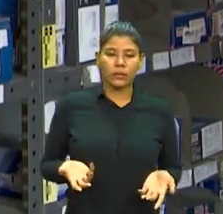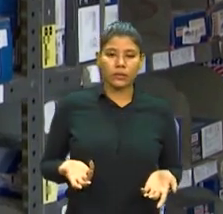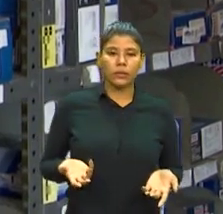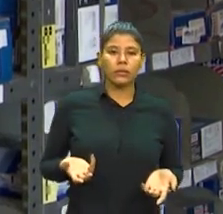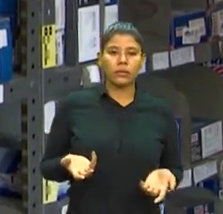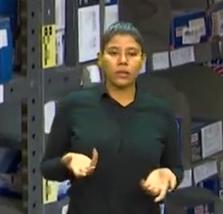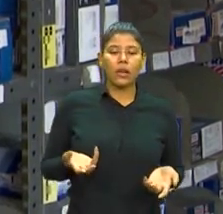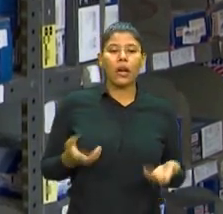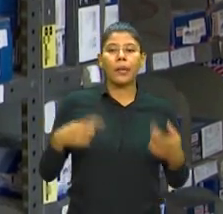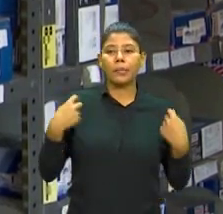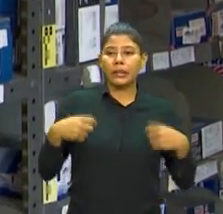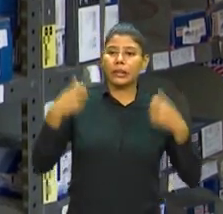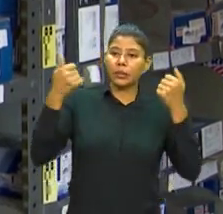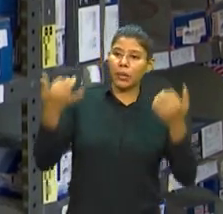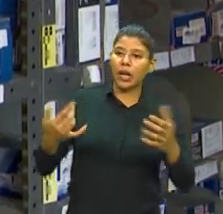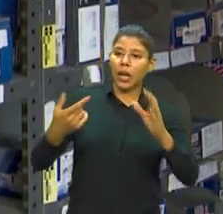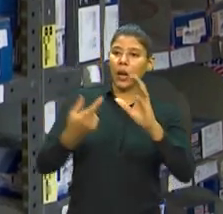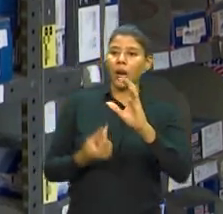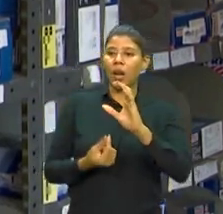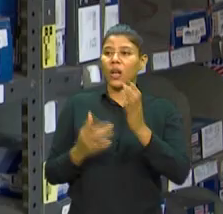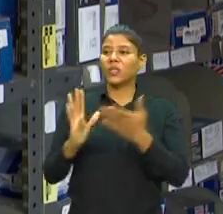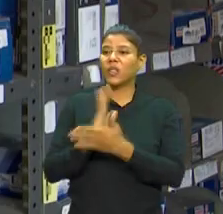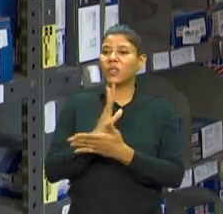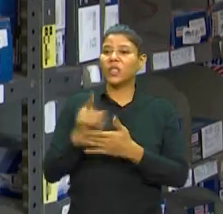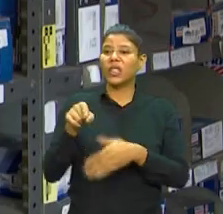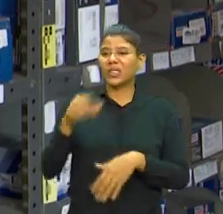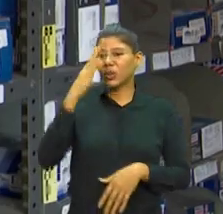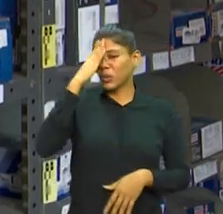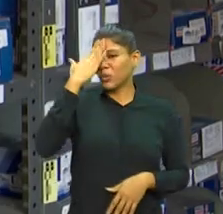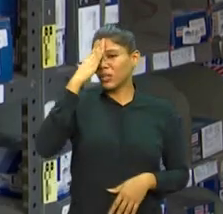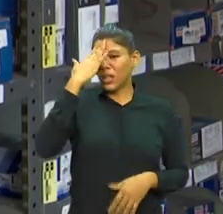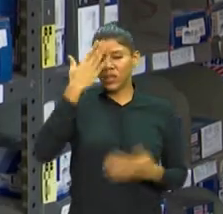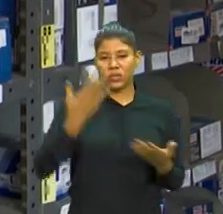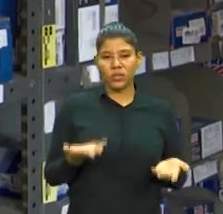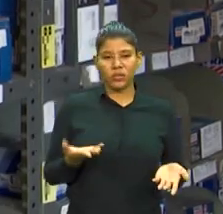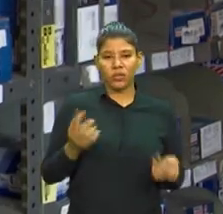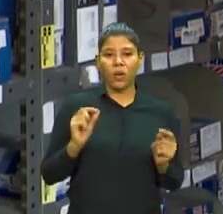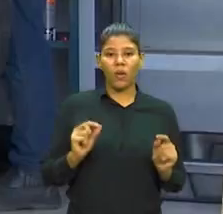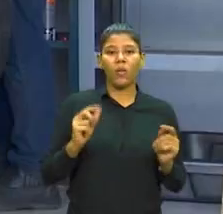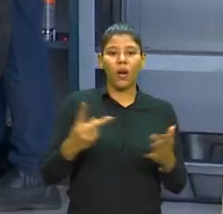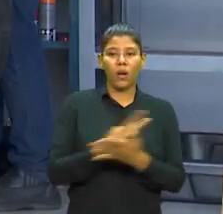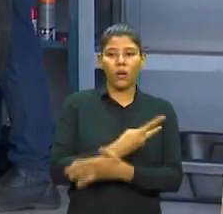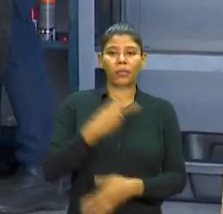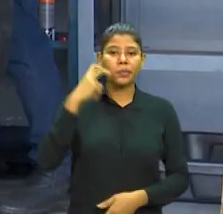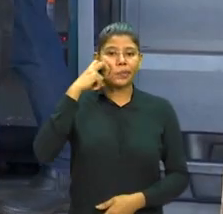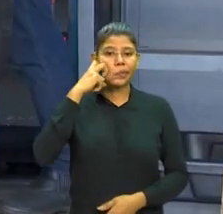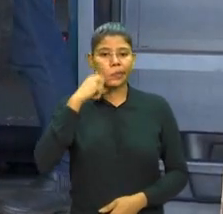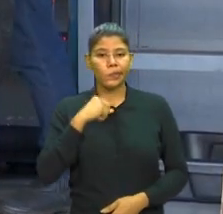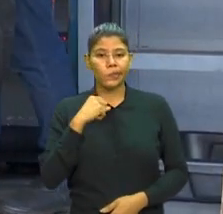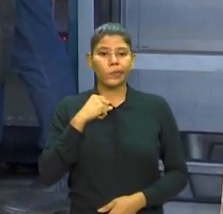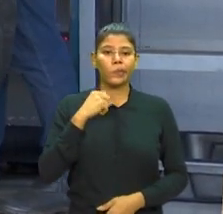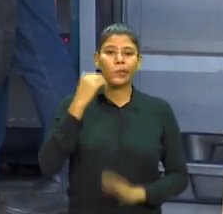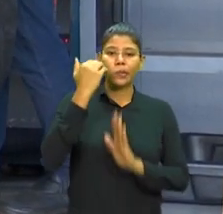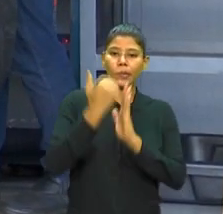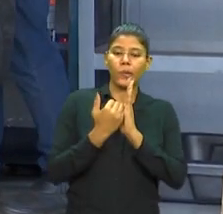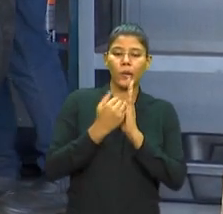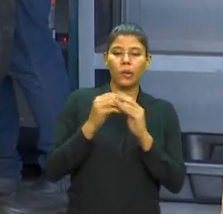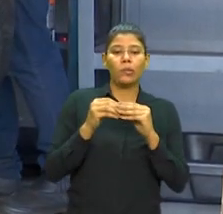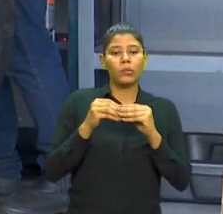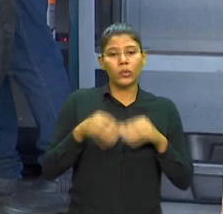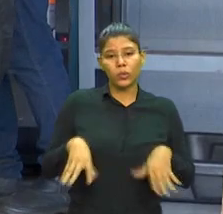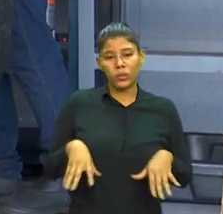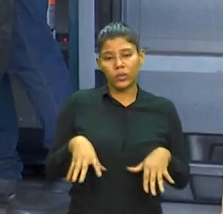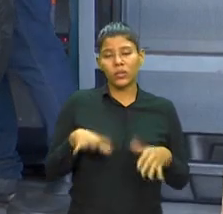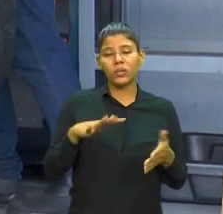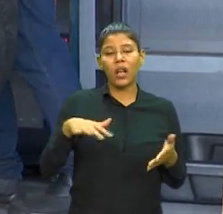também né o uma baixa no faturamento da empresa e também até prejudica o crescimento do setor automotivo do Estado Ceará a